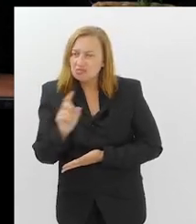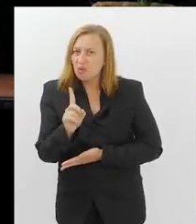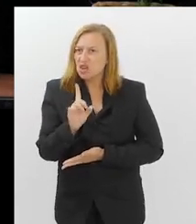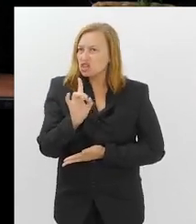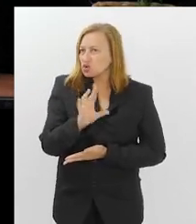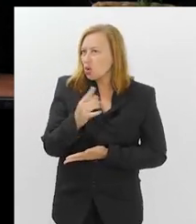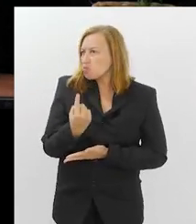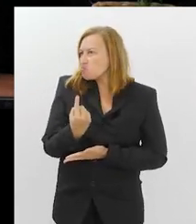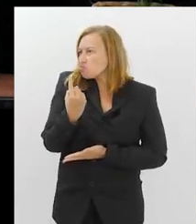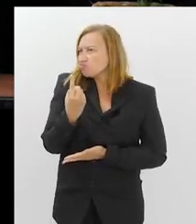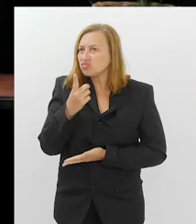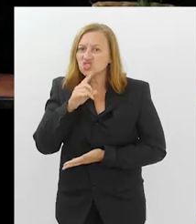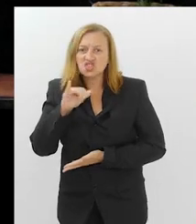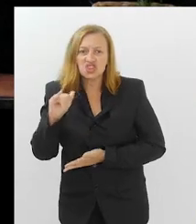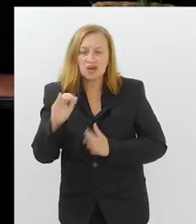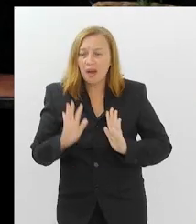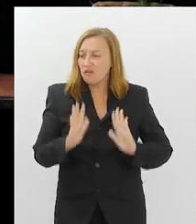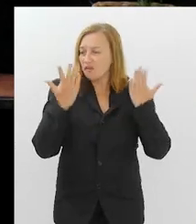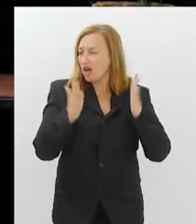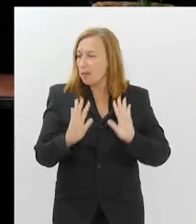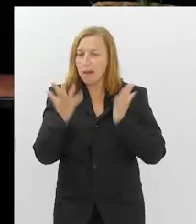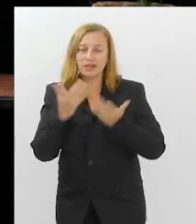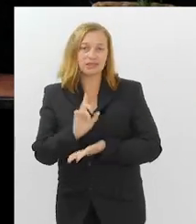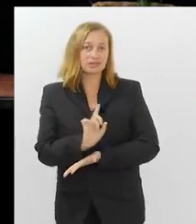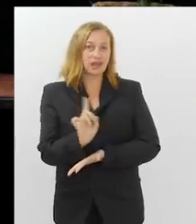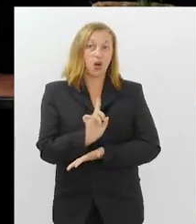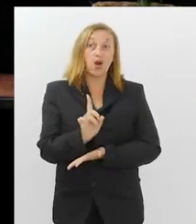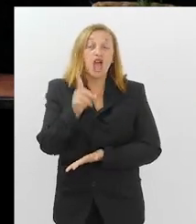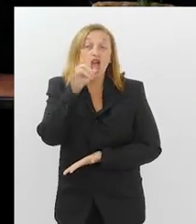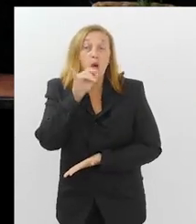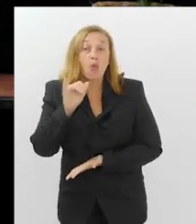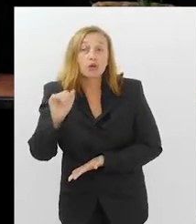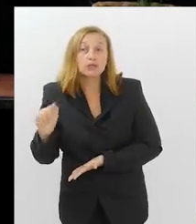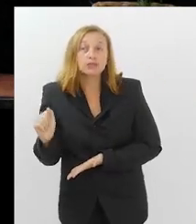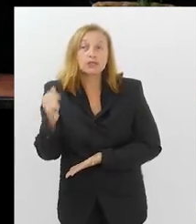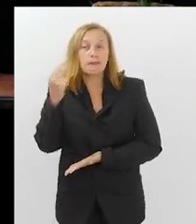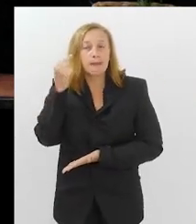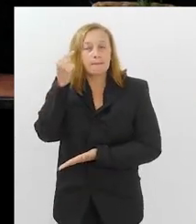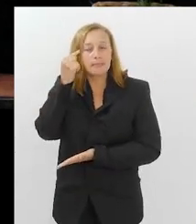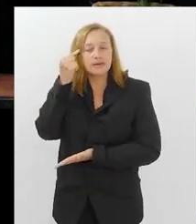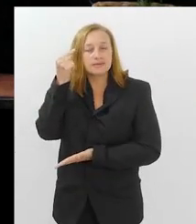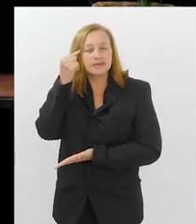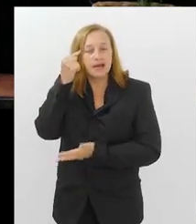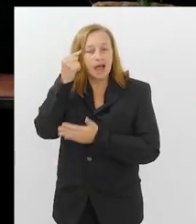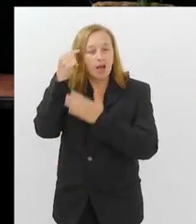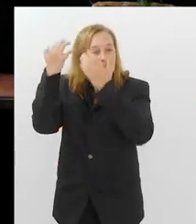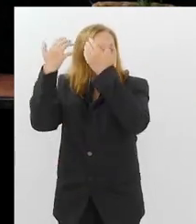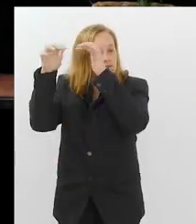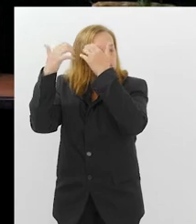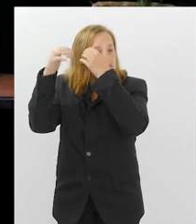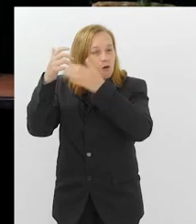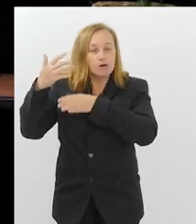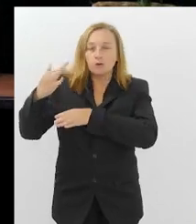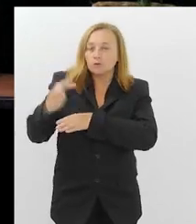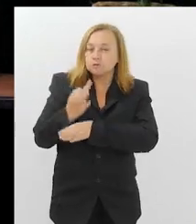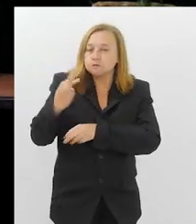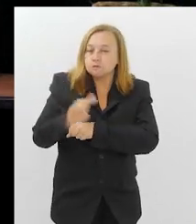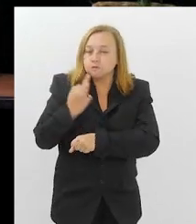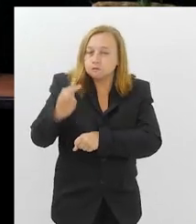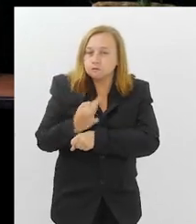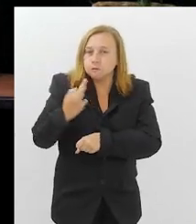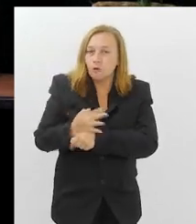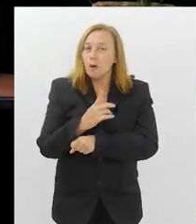é um dia que é para se comemorar, né? É um dia de resistência, é um dia para que